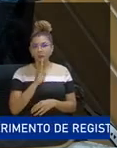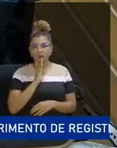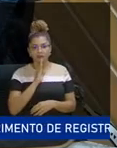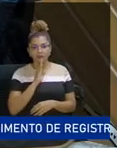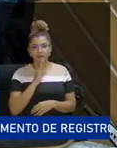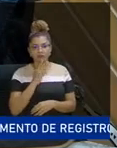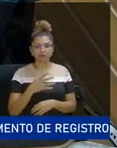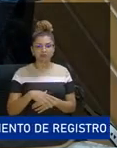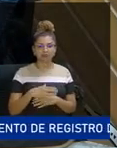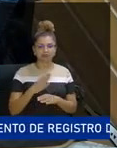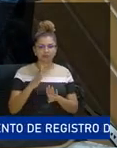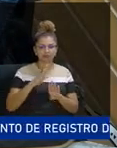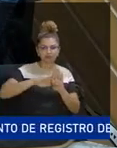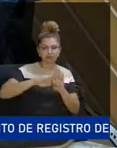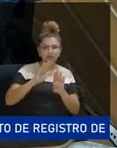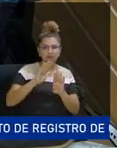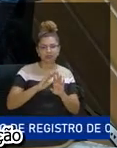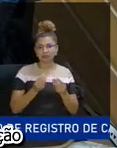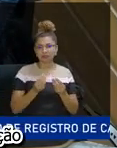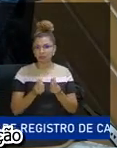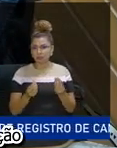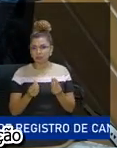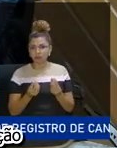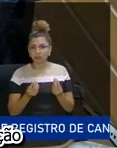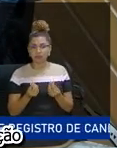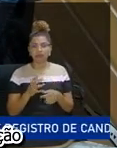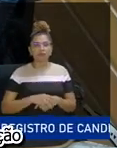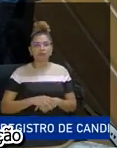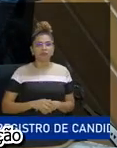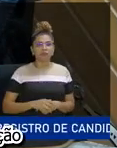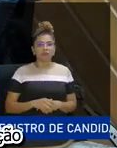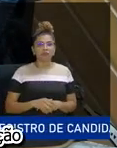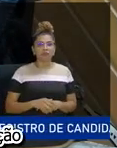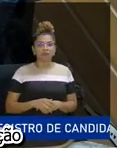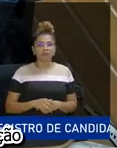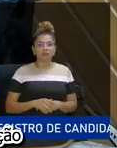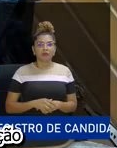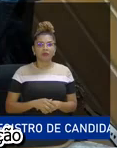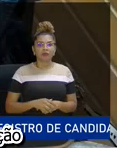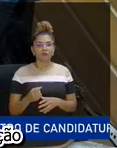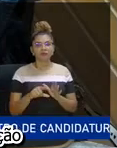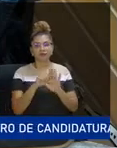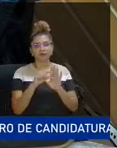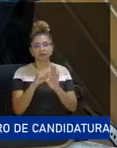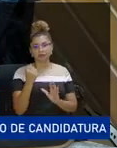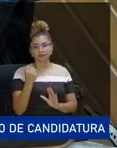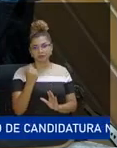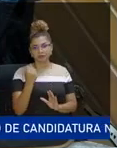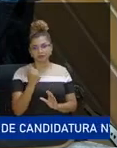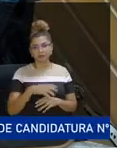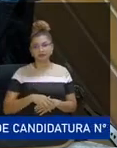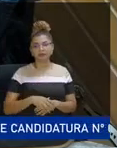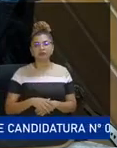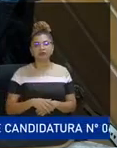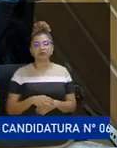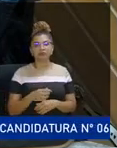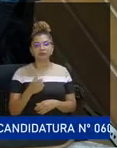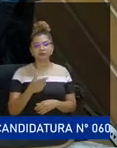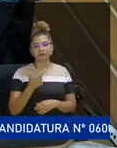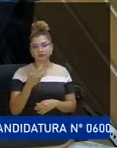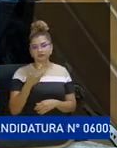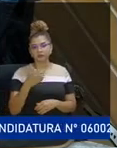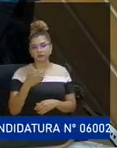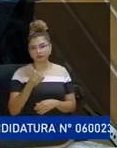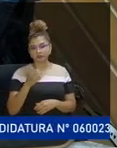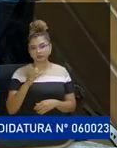obscuridade, contradição ou erro material. Nos termos do artigo 38, parágrafo 8º da Resolução 23.608/2019